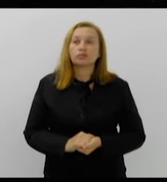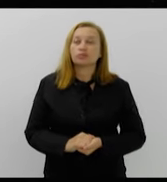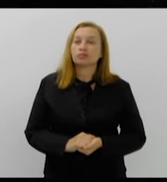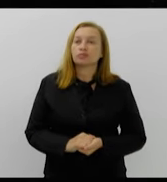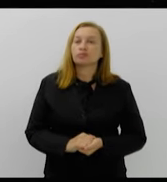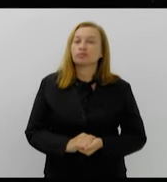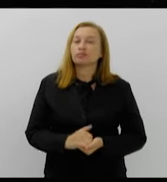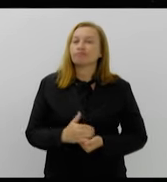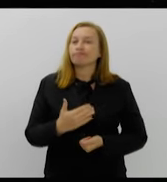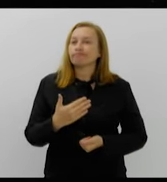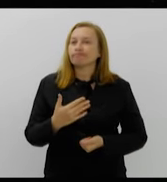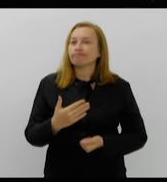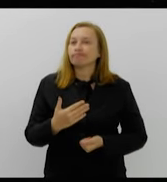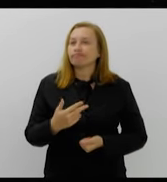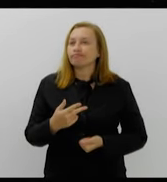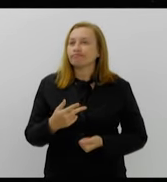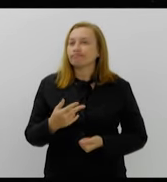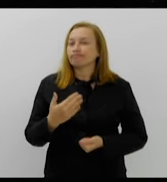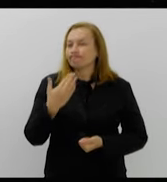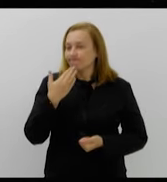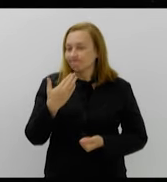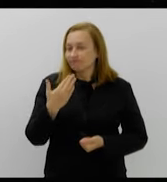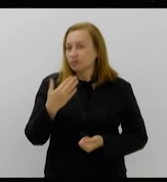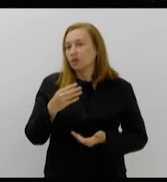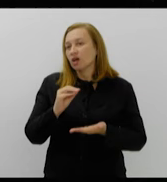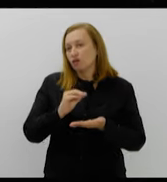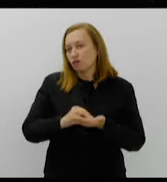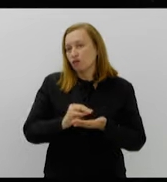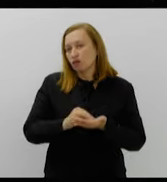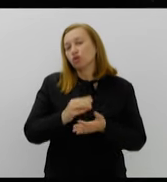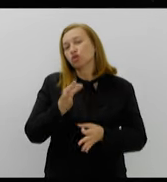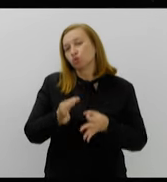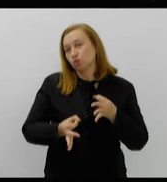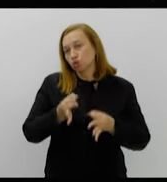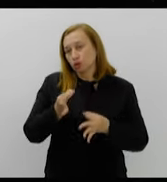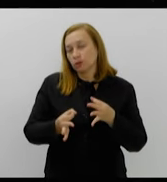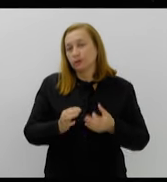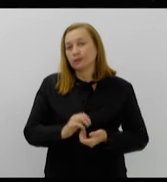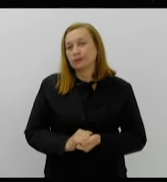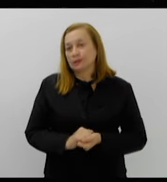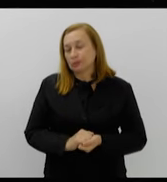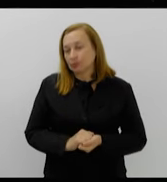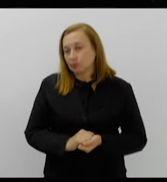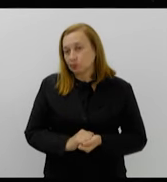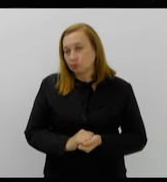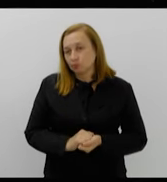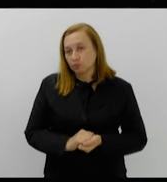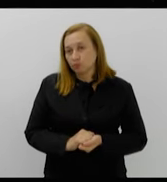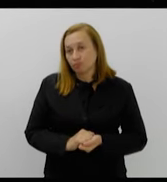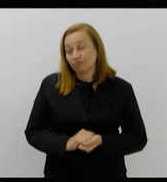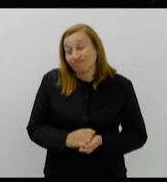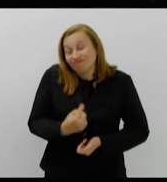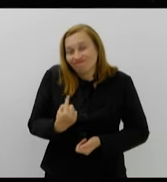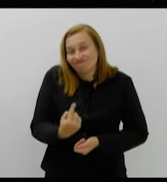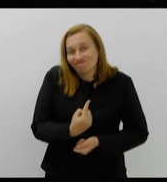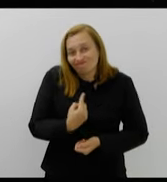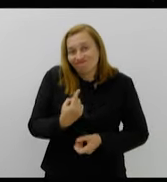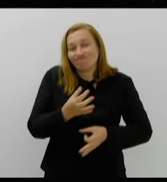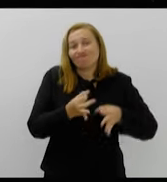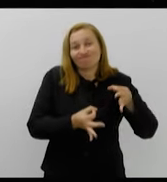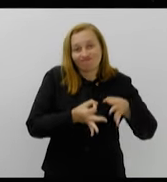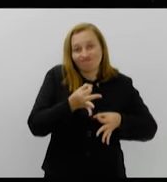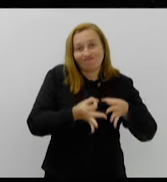um do que considero uma injustiça e uma injustiça feita pela nossa